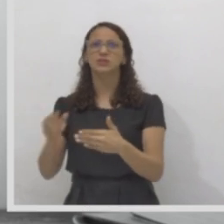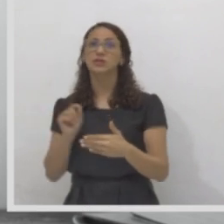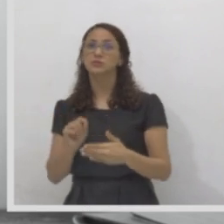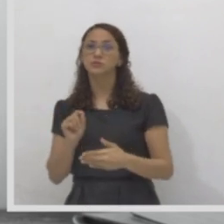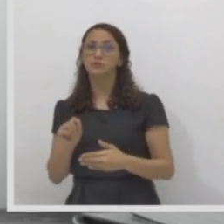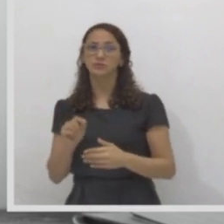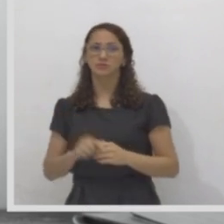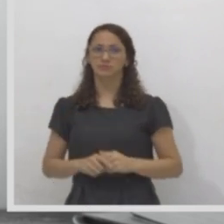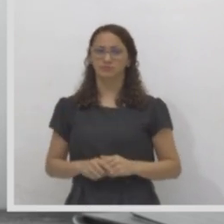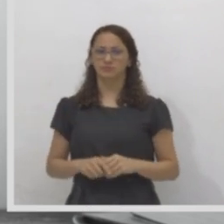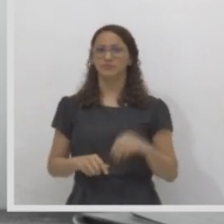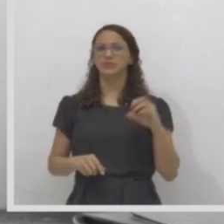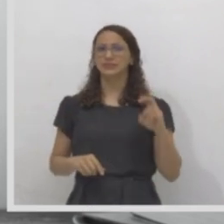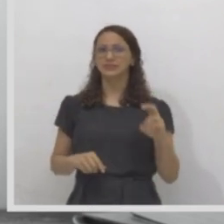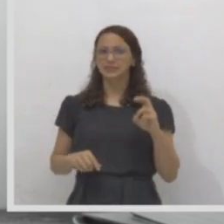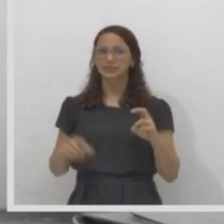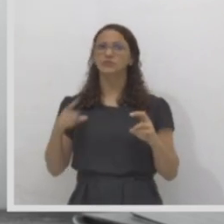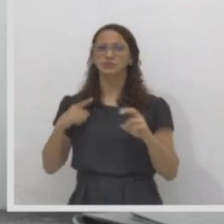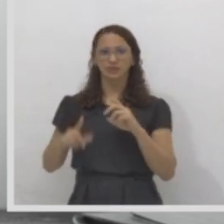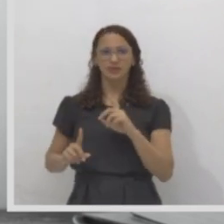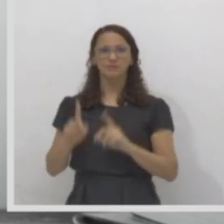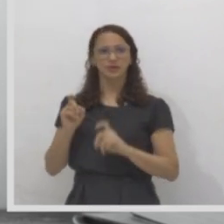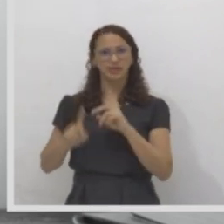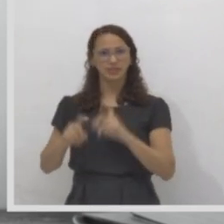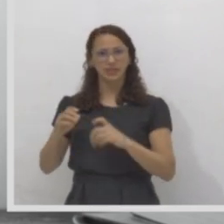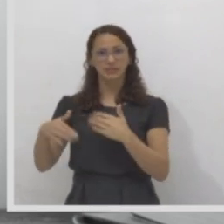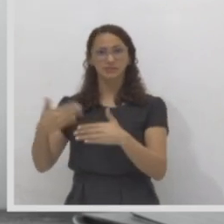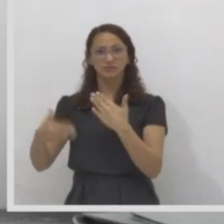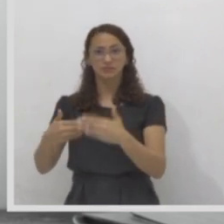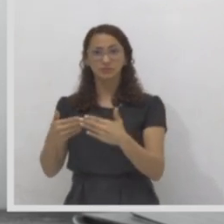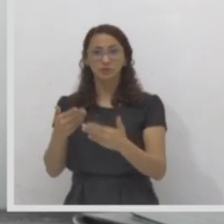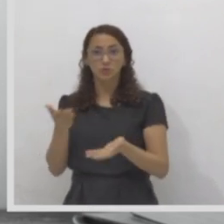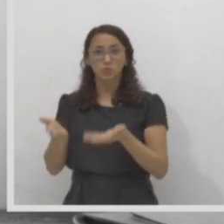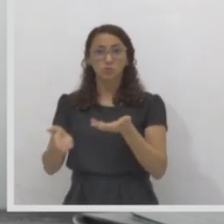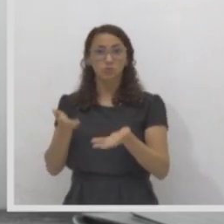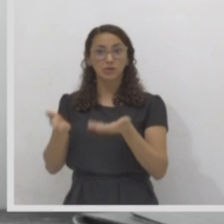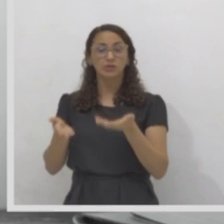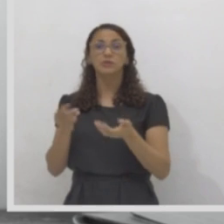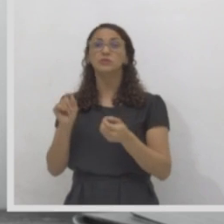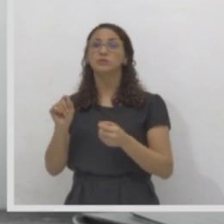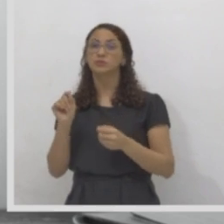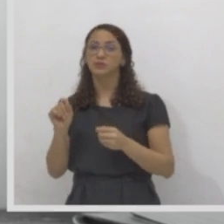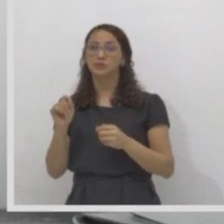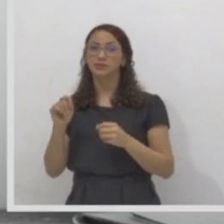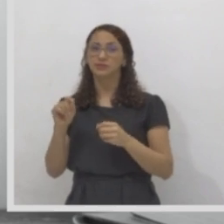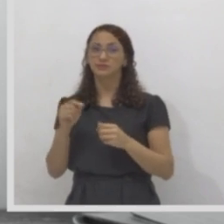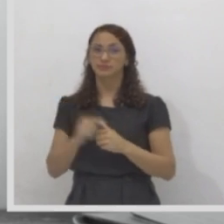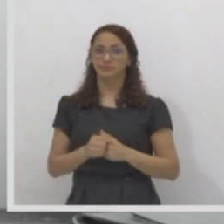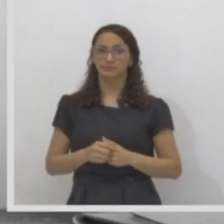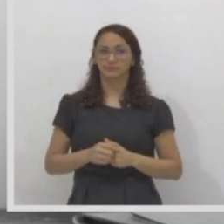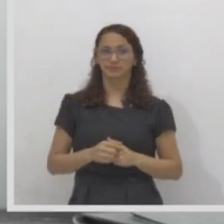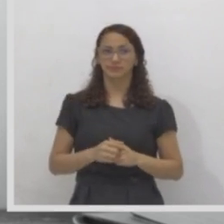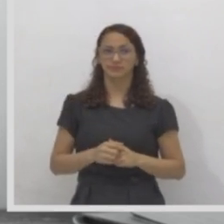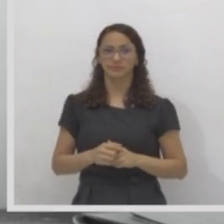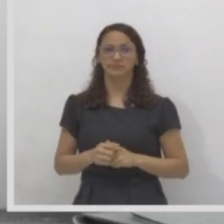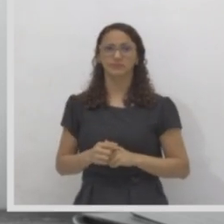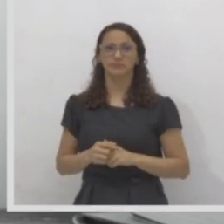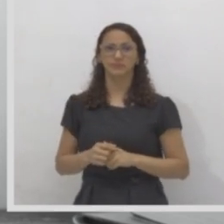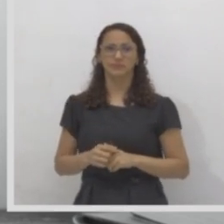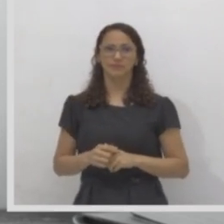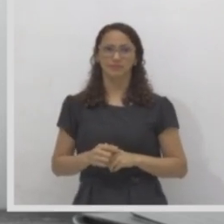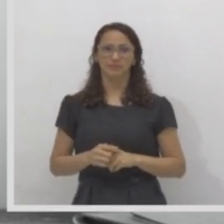atuam no tratamento do... Então, pelas palavrinhas aí em cima, vamos encaixar cada uma no lugar certo. Na letra